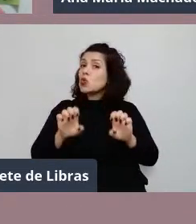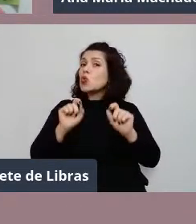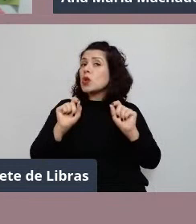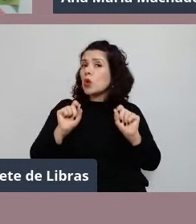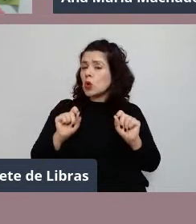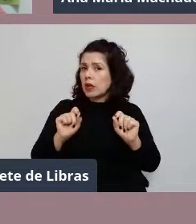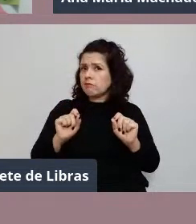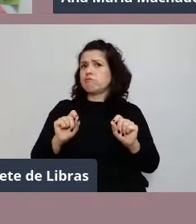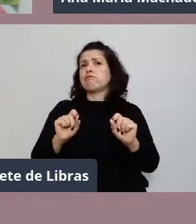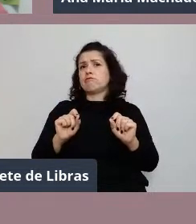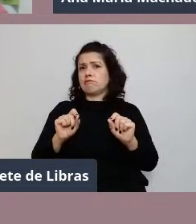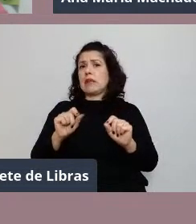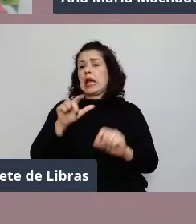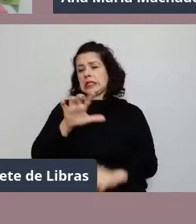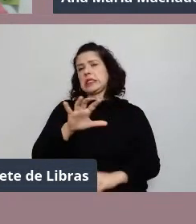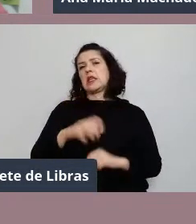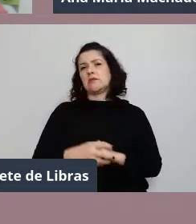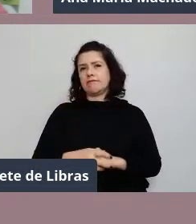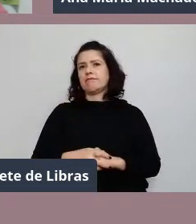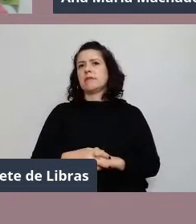isso.